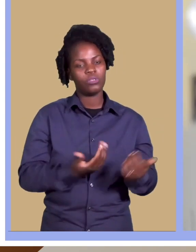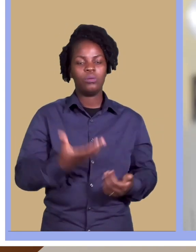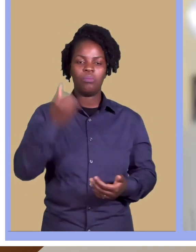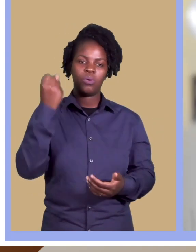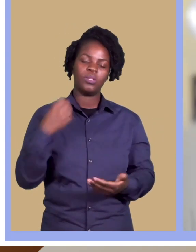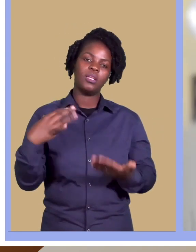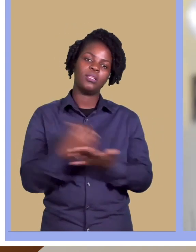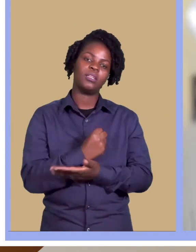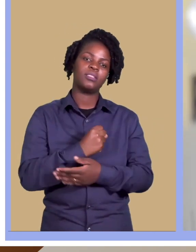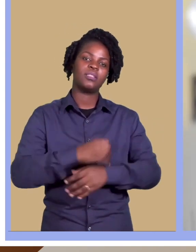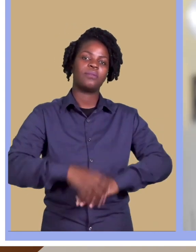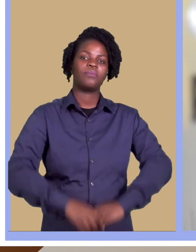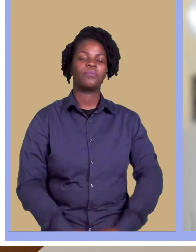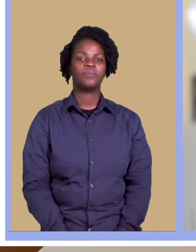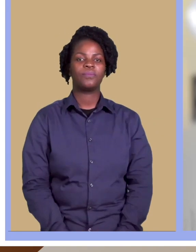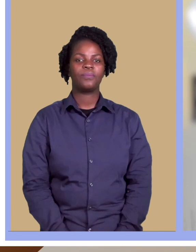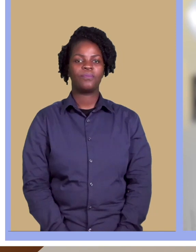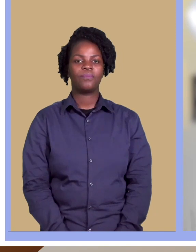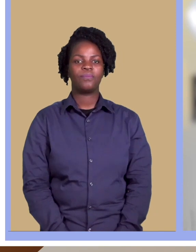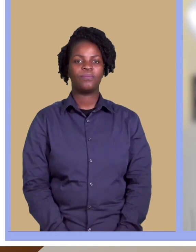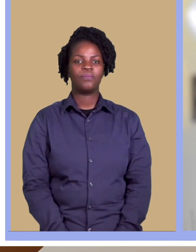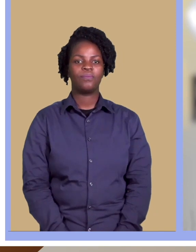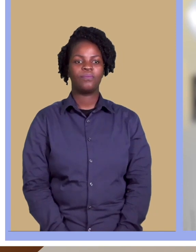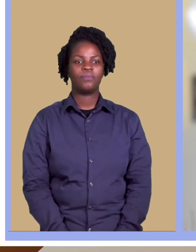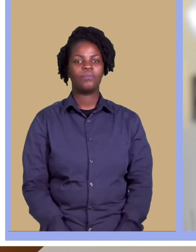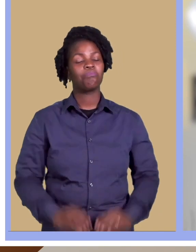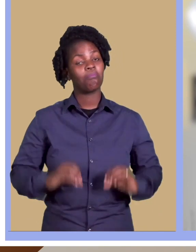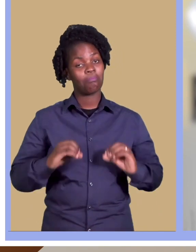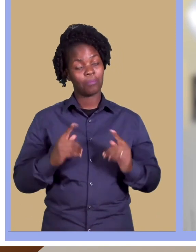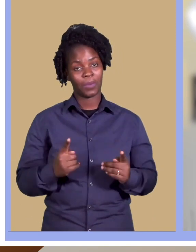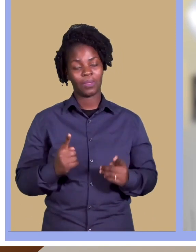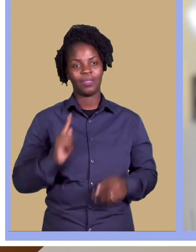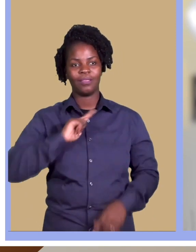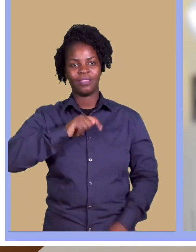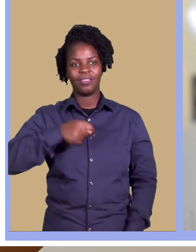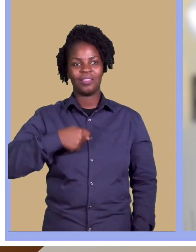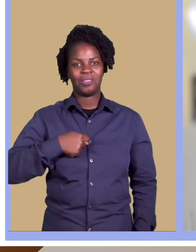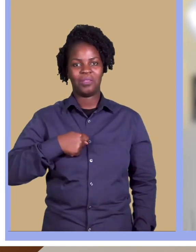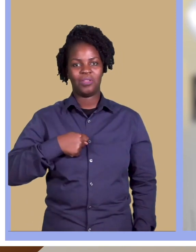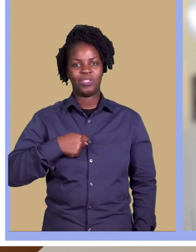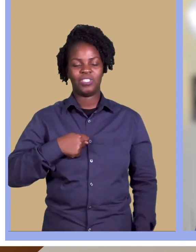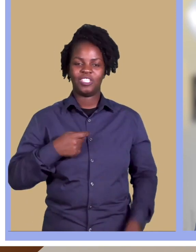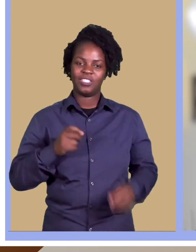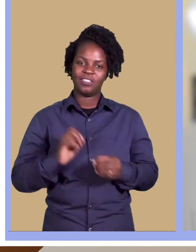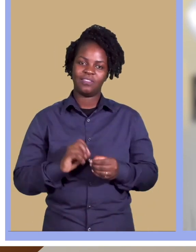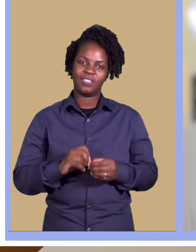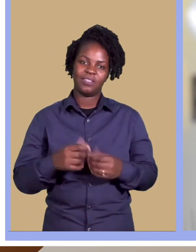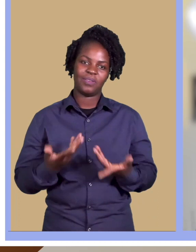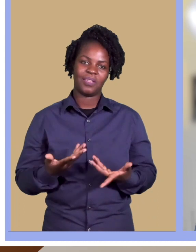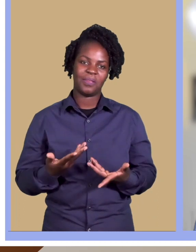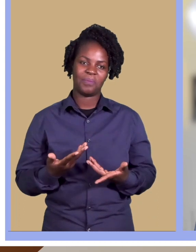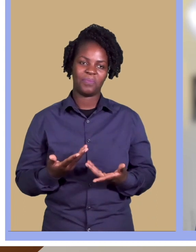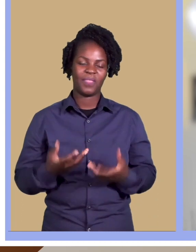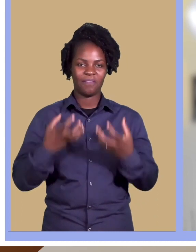Muito bem, já estamos de passos bem largos para chegarmos ao final deste nosso